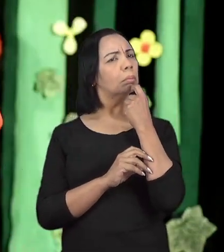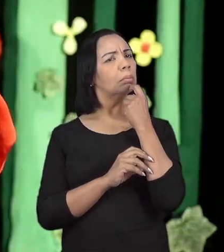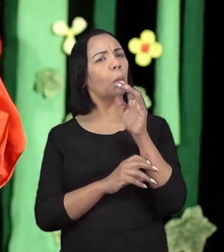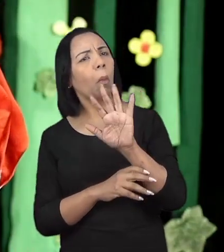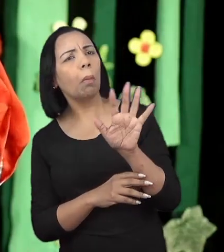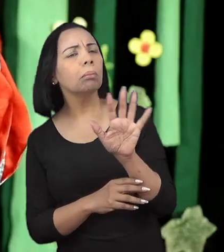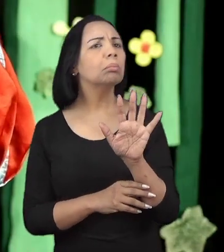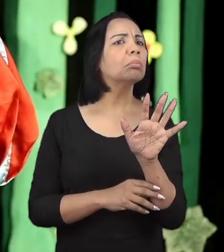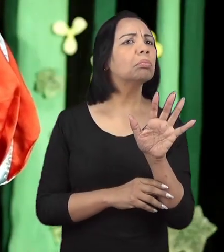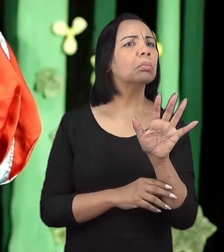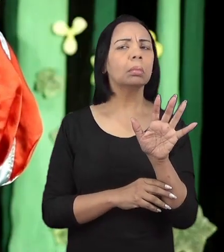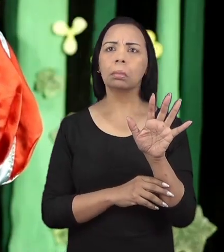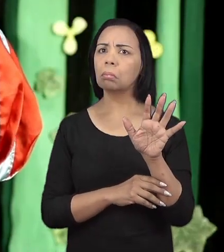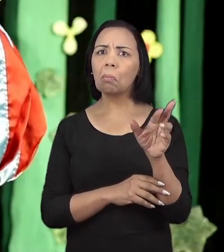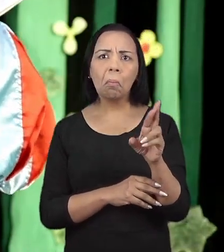Olá!